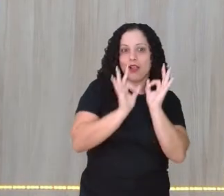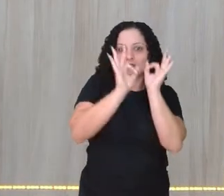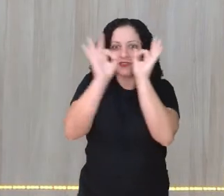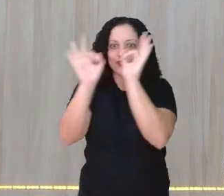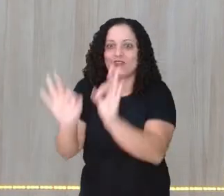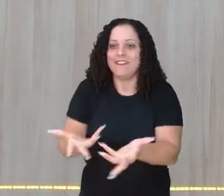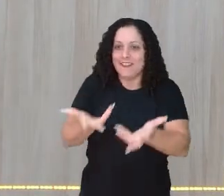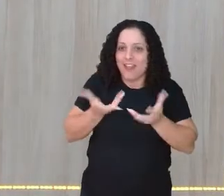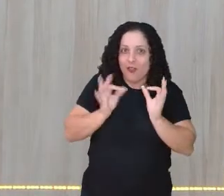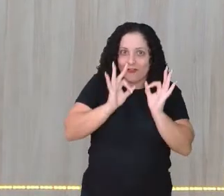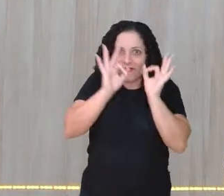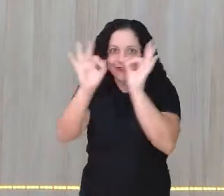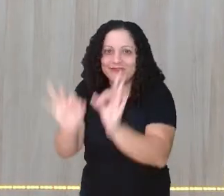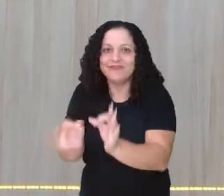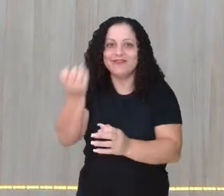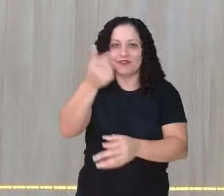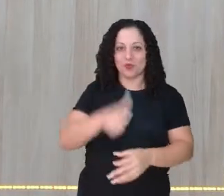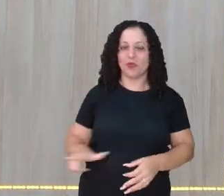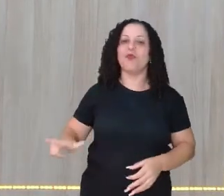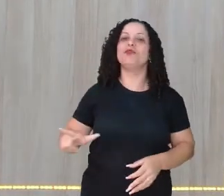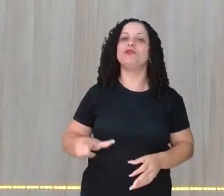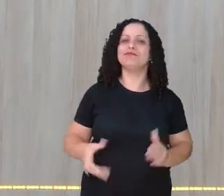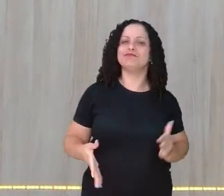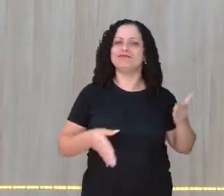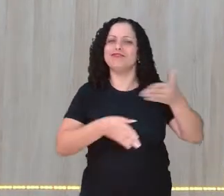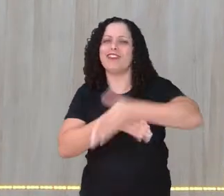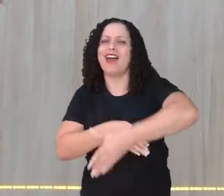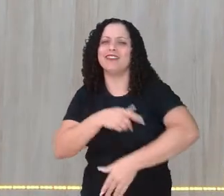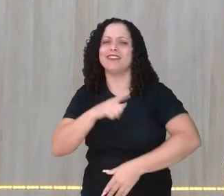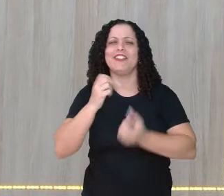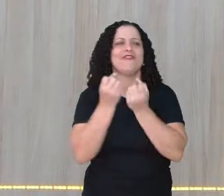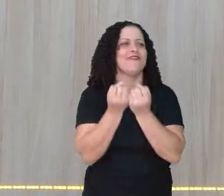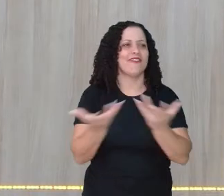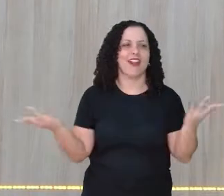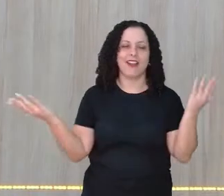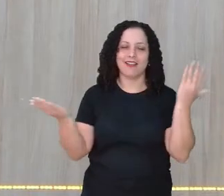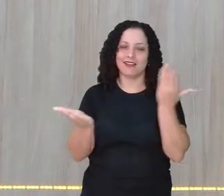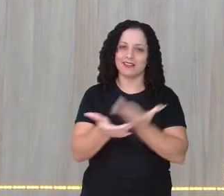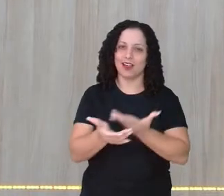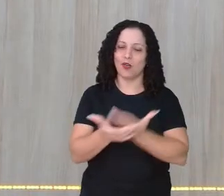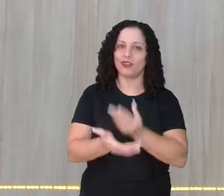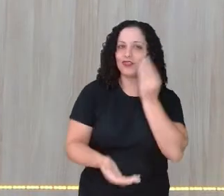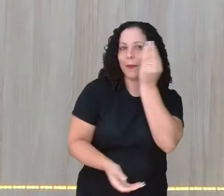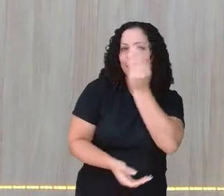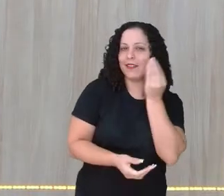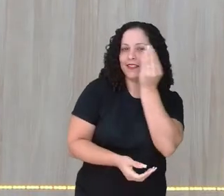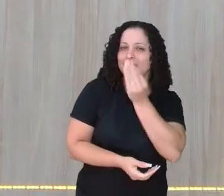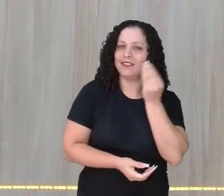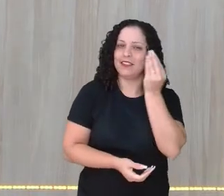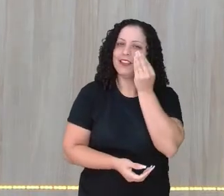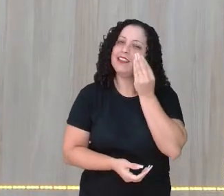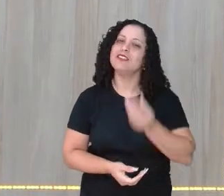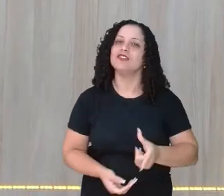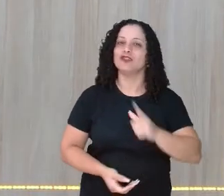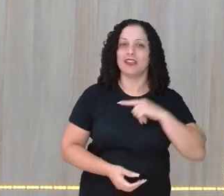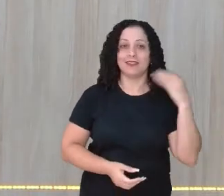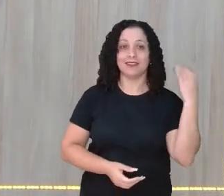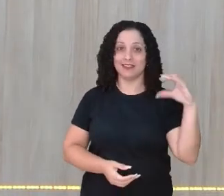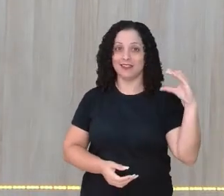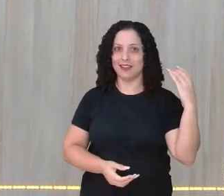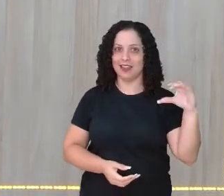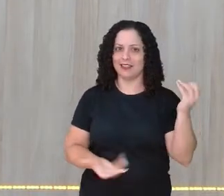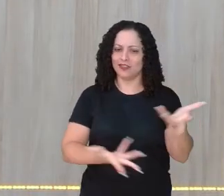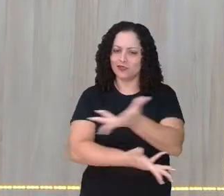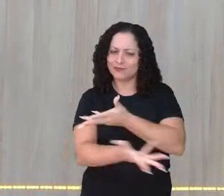ver, eu quero rever aquele momento da aula. Tem várias aulas que a gente traz experiências aqui, traz ciências para